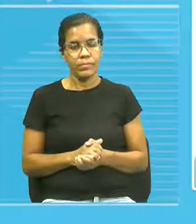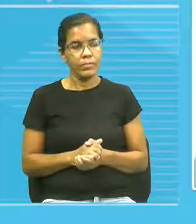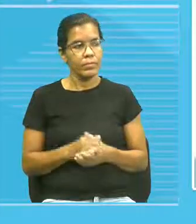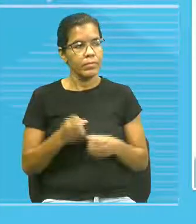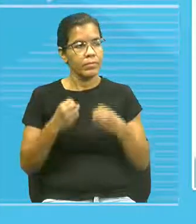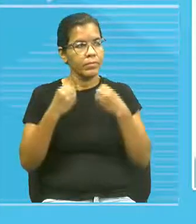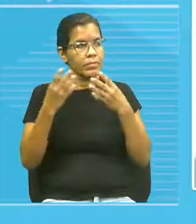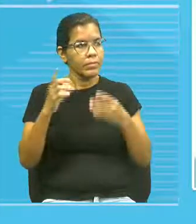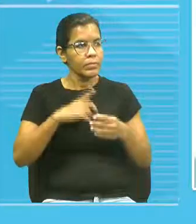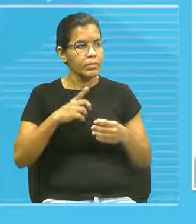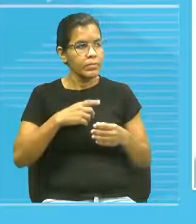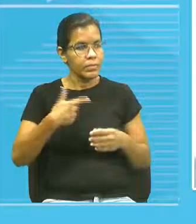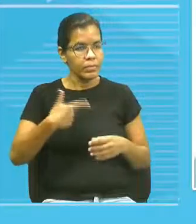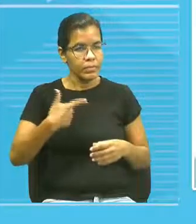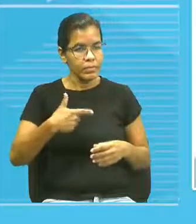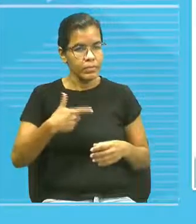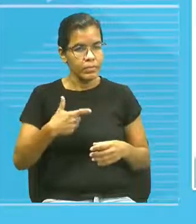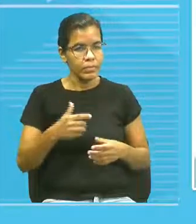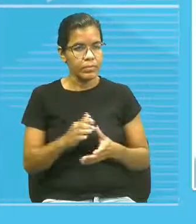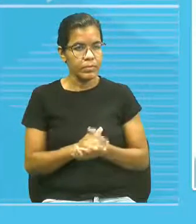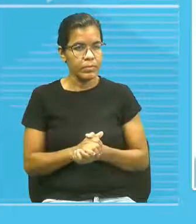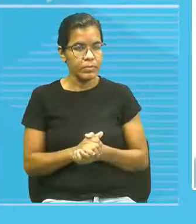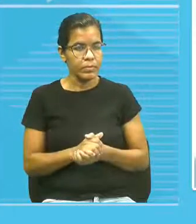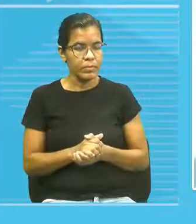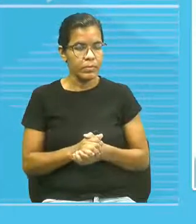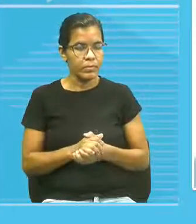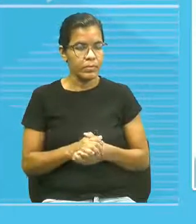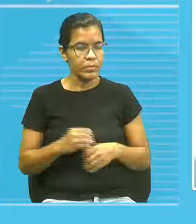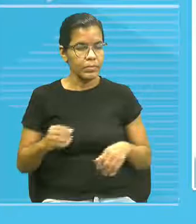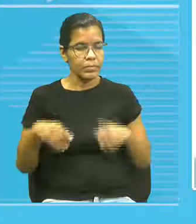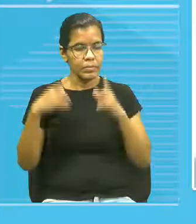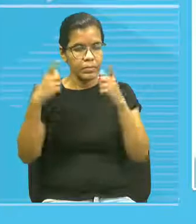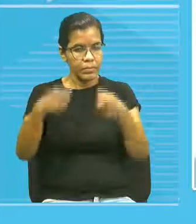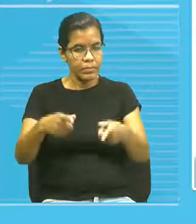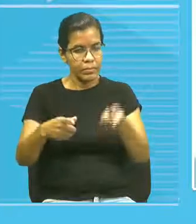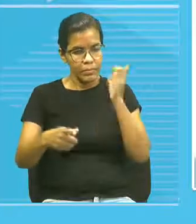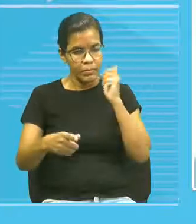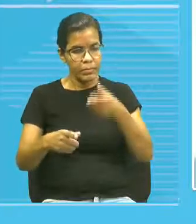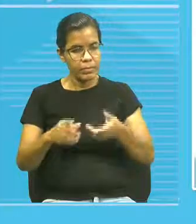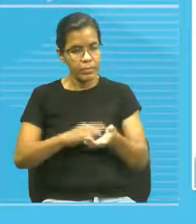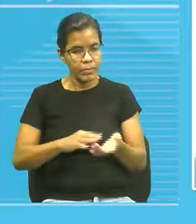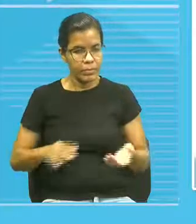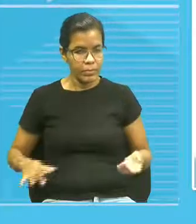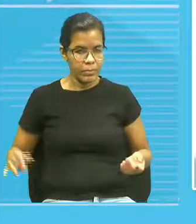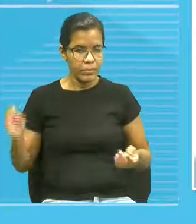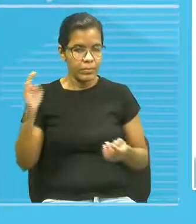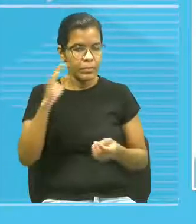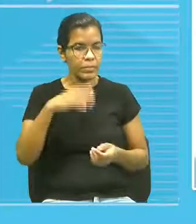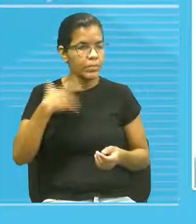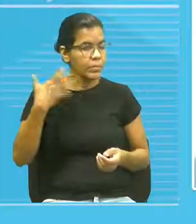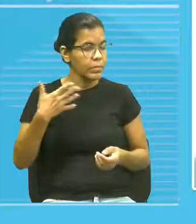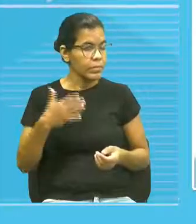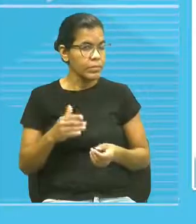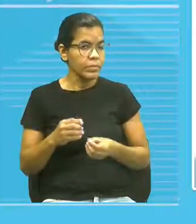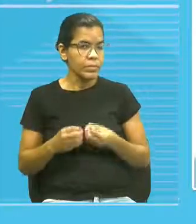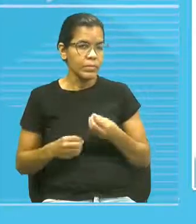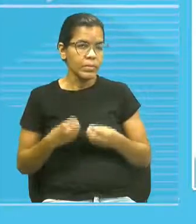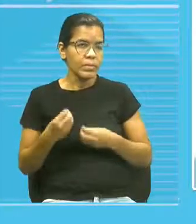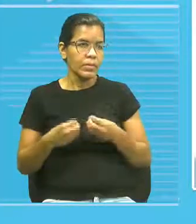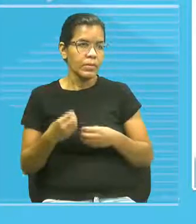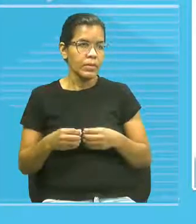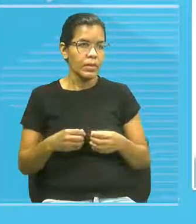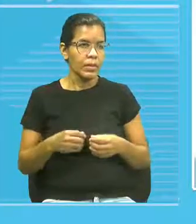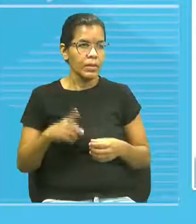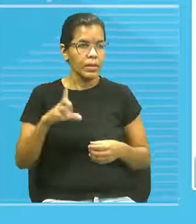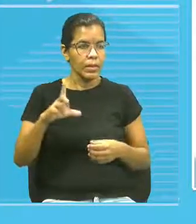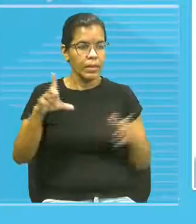Bom, e a gente tem duas formas de determinar essa quantidade de calor: ou pela lei de